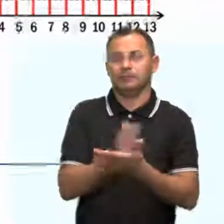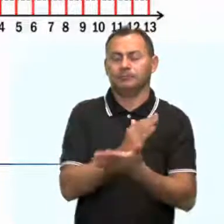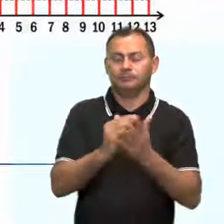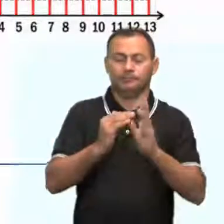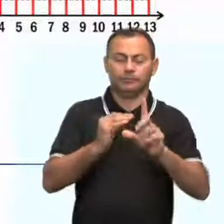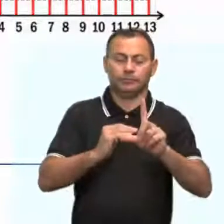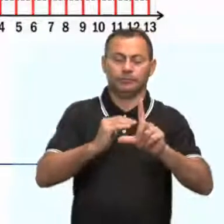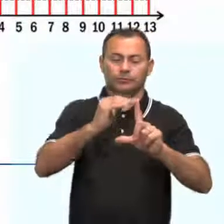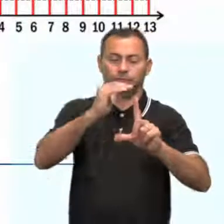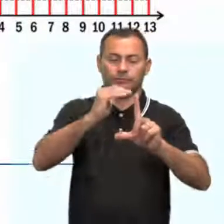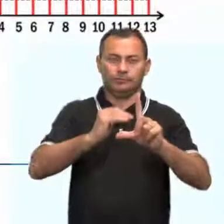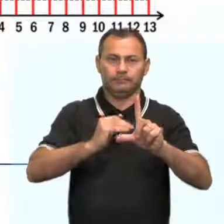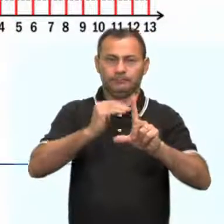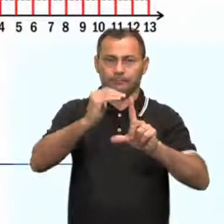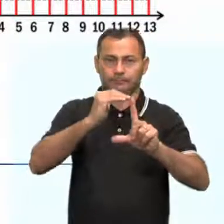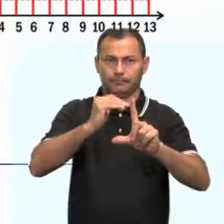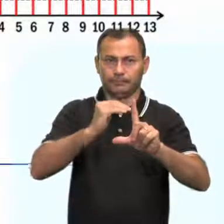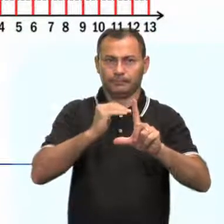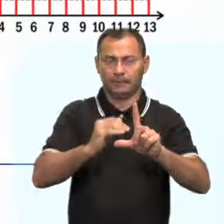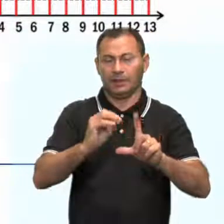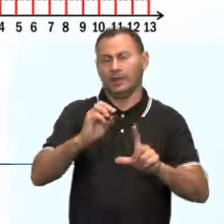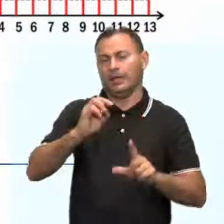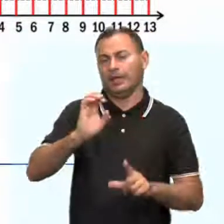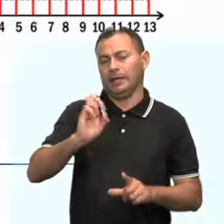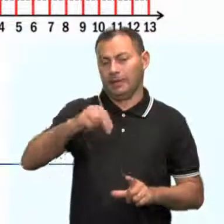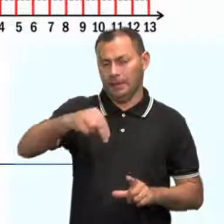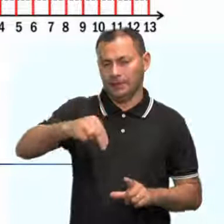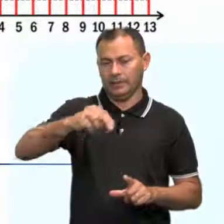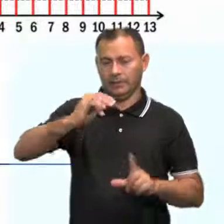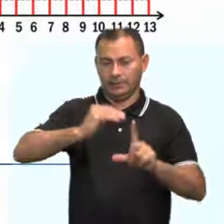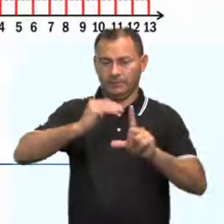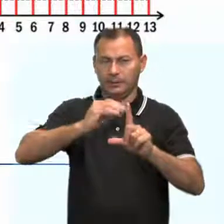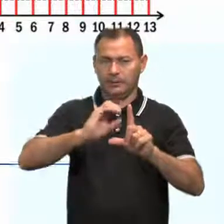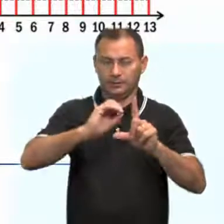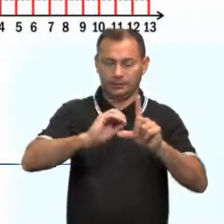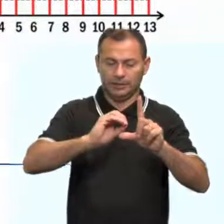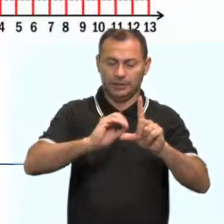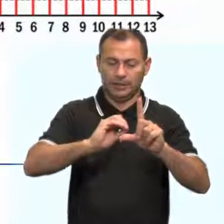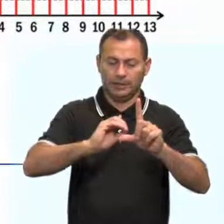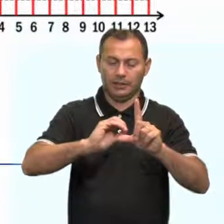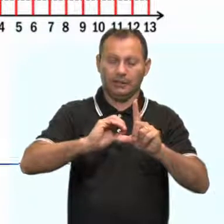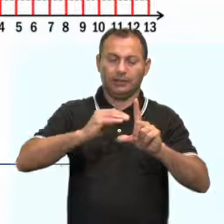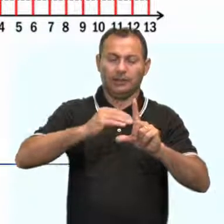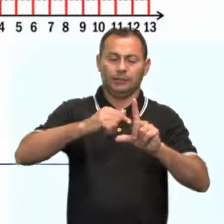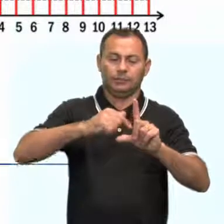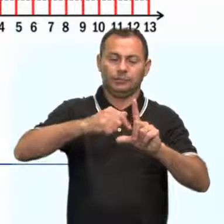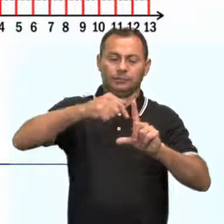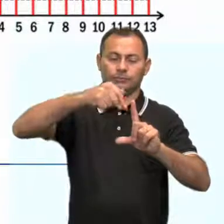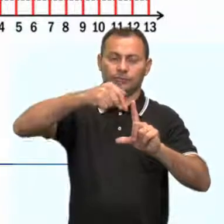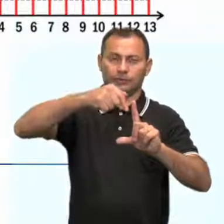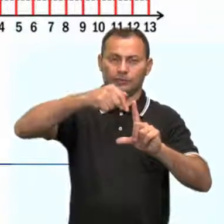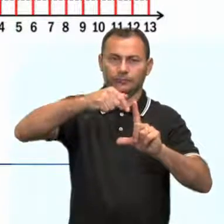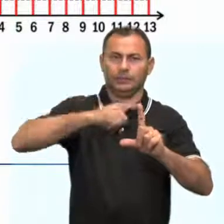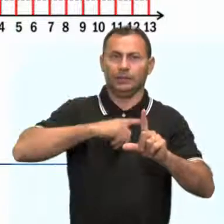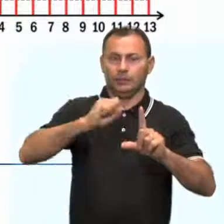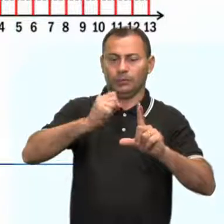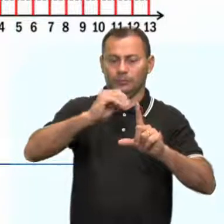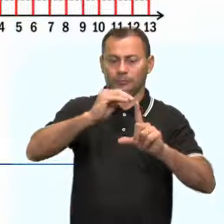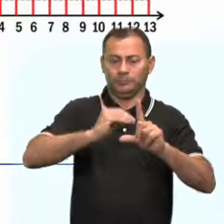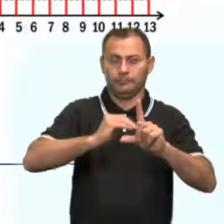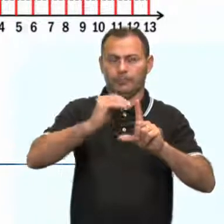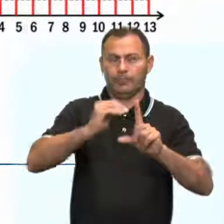níveis. Então aqui são N níveis, variando de 0 a 7, então eu tenho 8